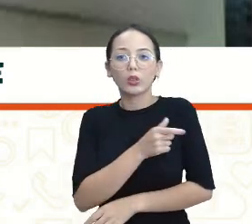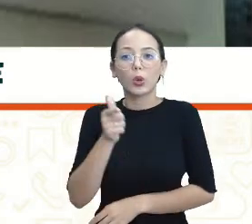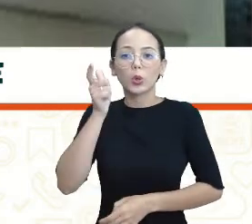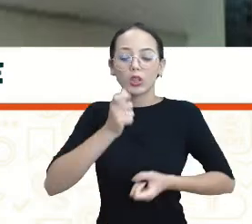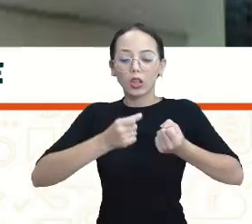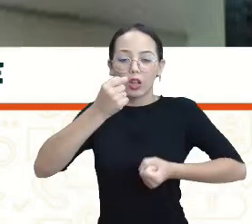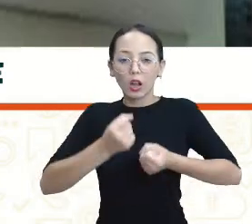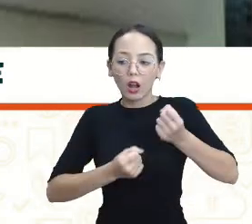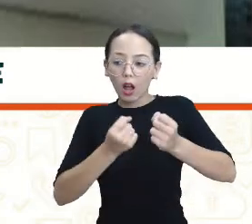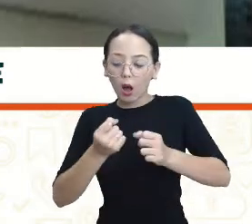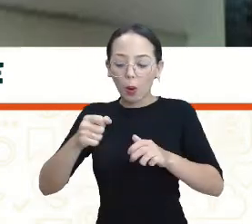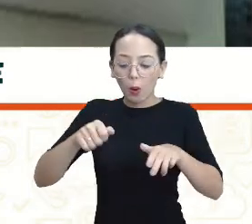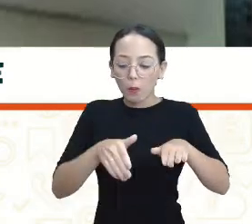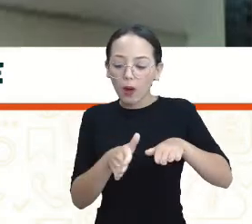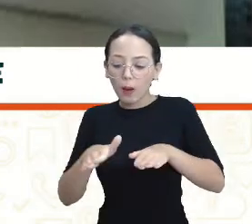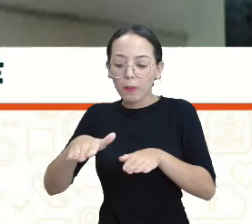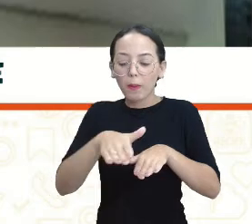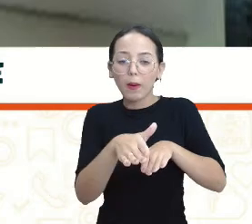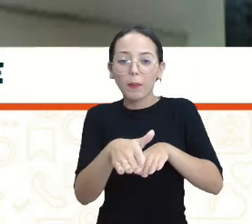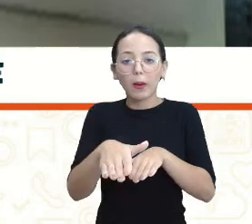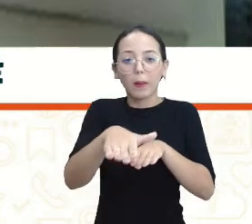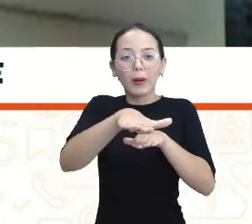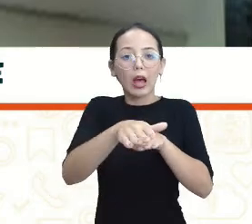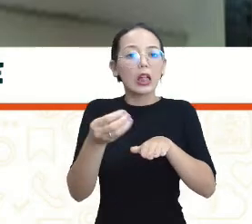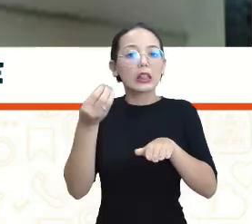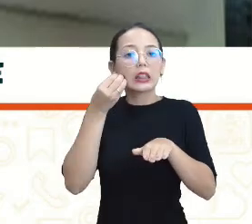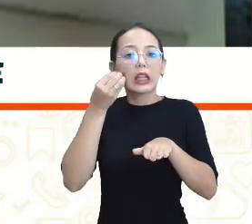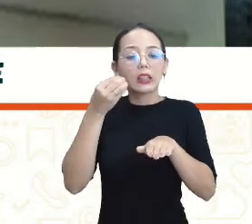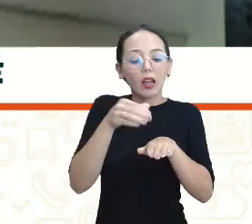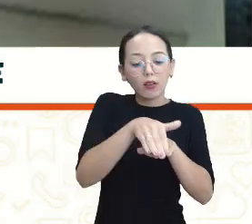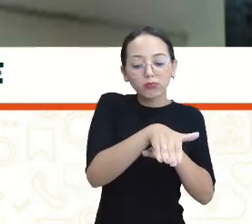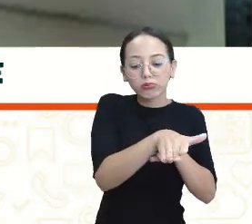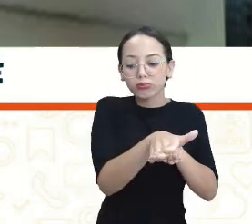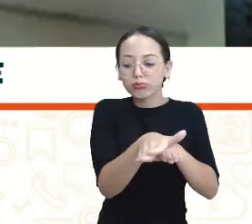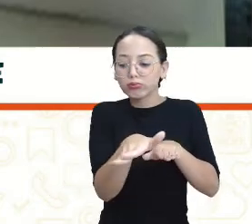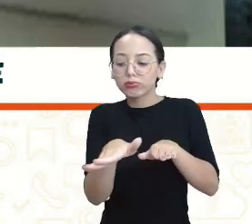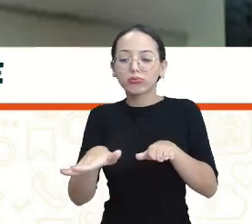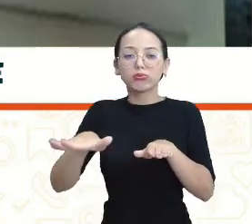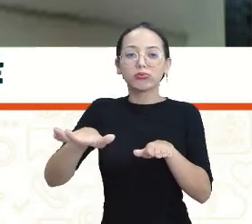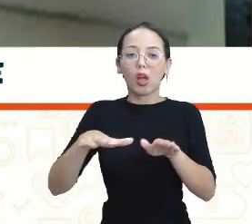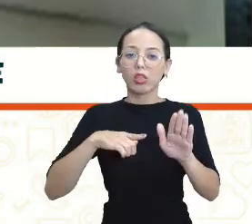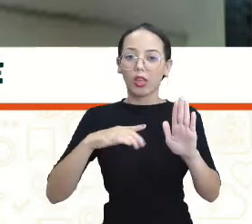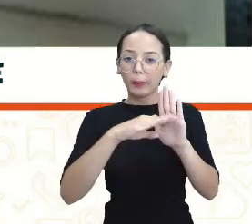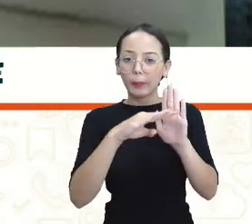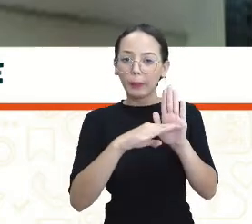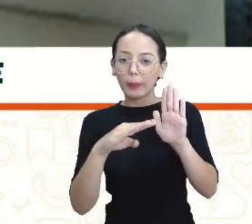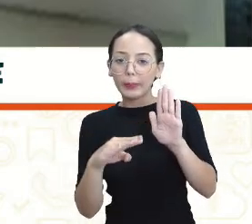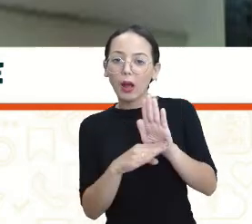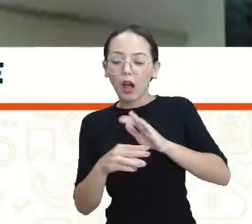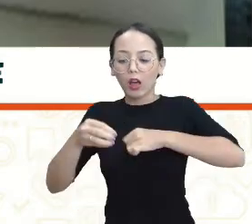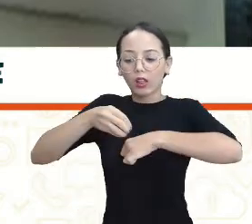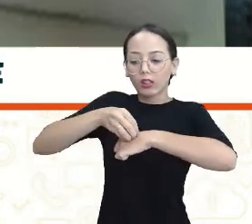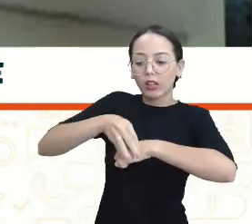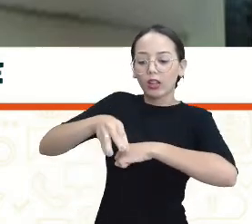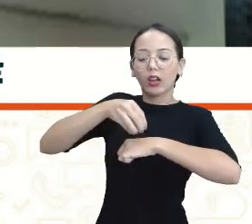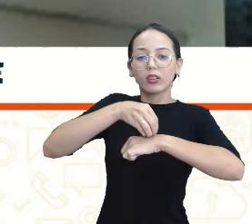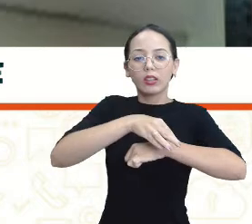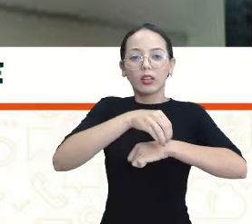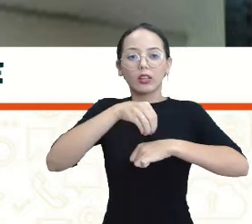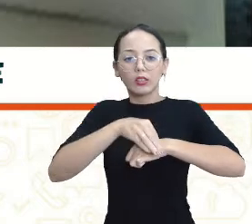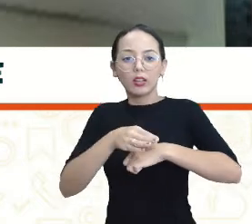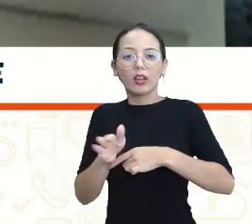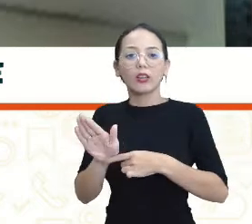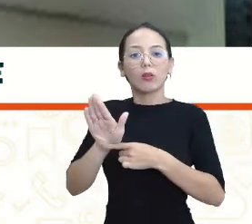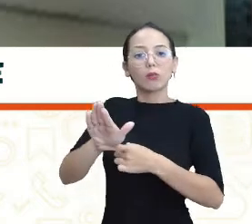dos carros para poder retirar o carro da garagem, seguindo orientações, seguindo pistas. Então, isso mobiliza